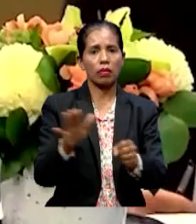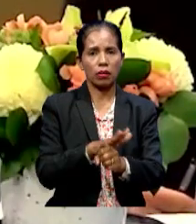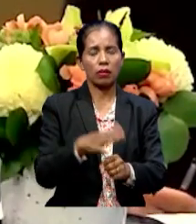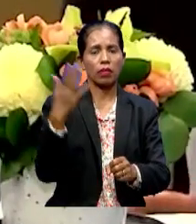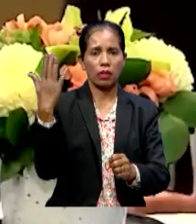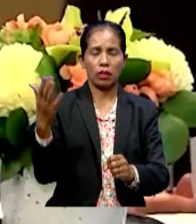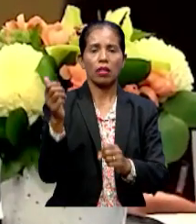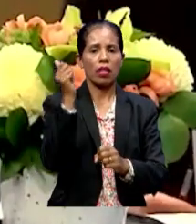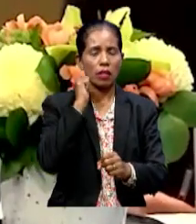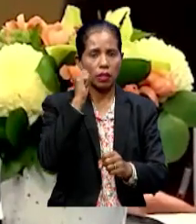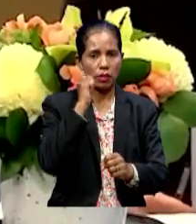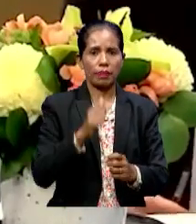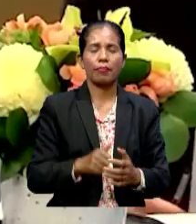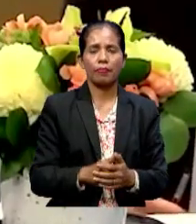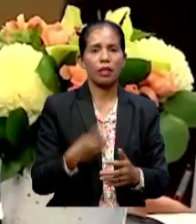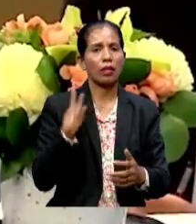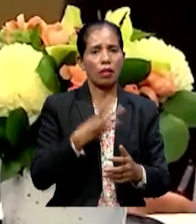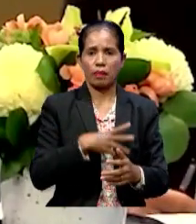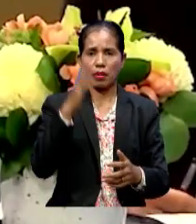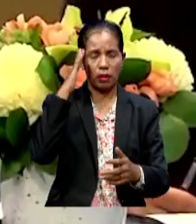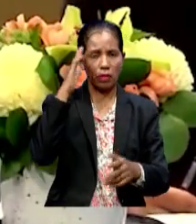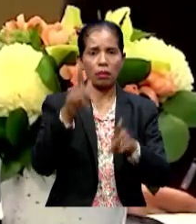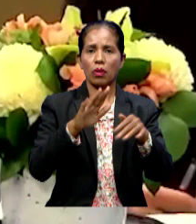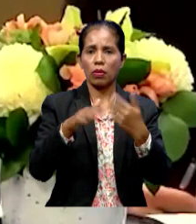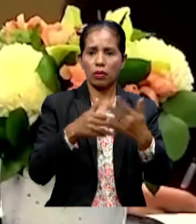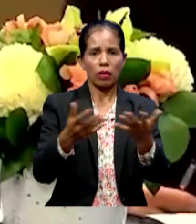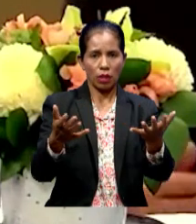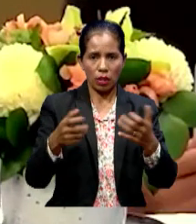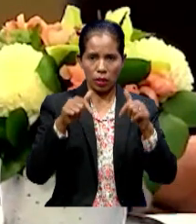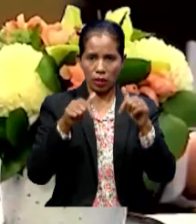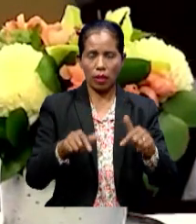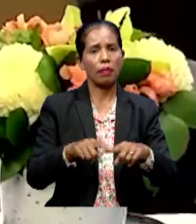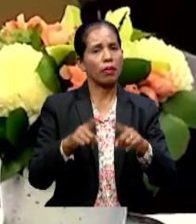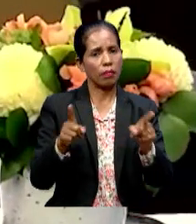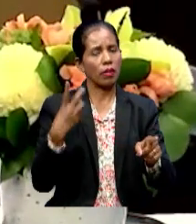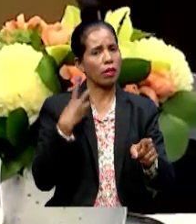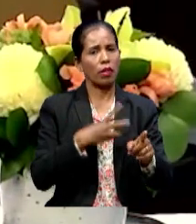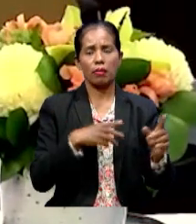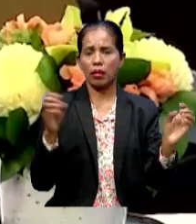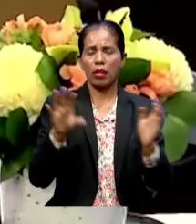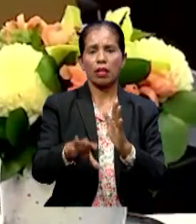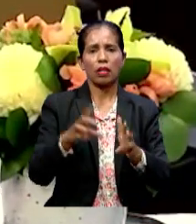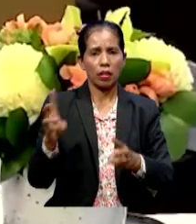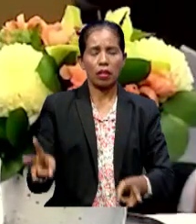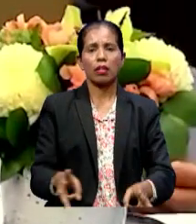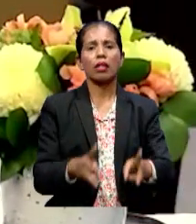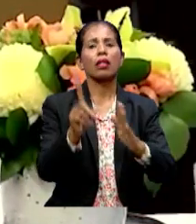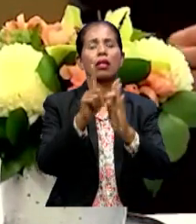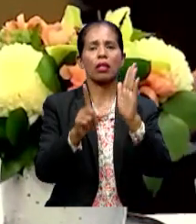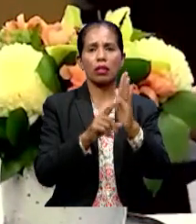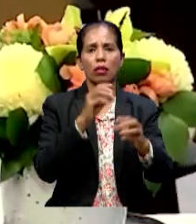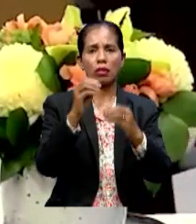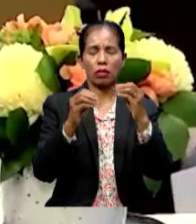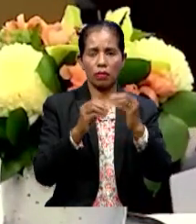região Ásia-Pacífico. Ami atenecatak e mahoto hakara kidane, maibê ami lahetan mata dalang ruma, com a ba